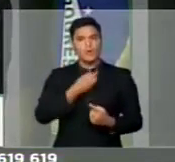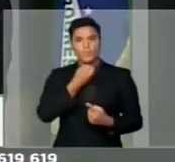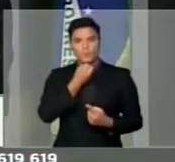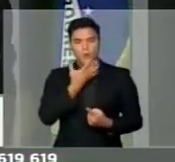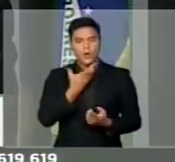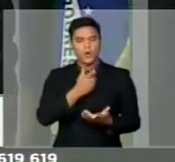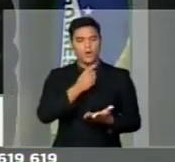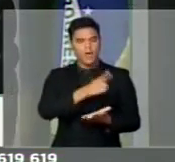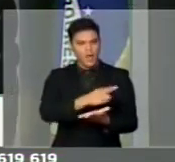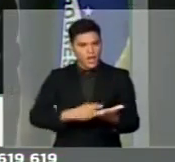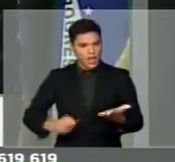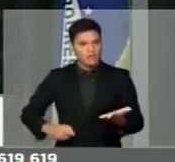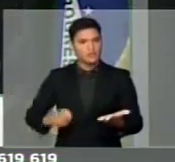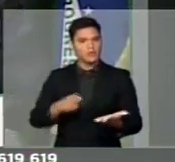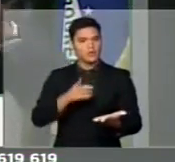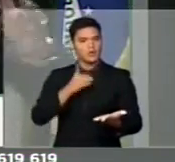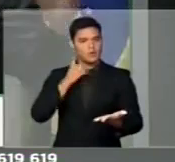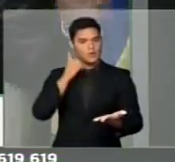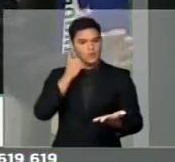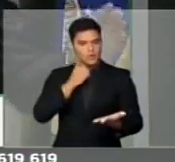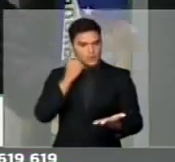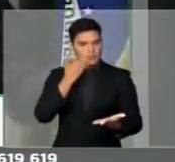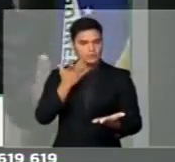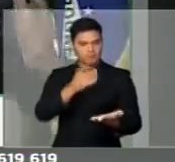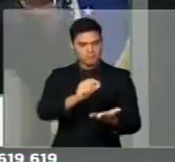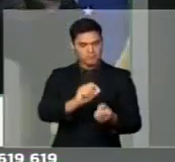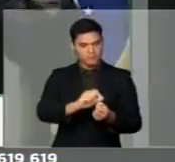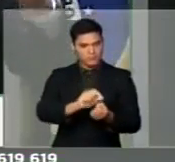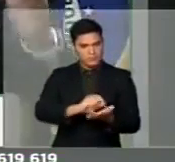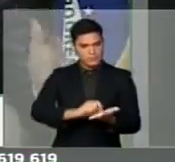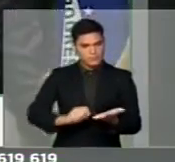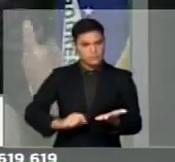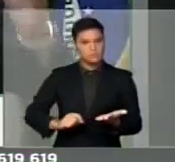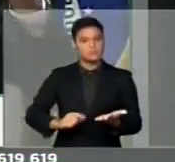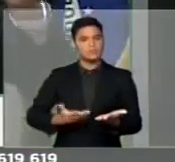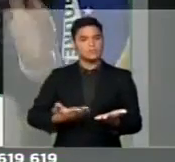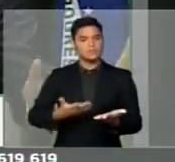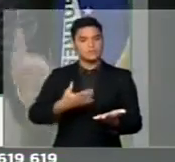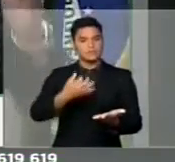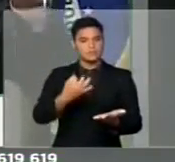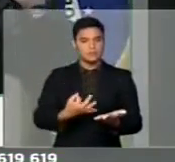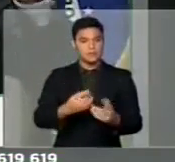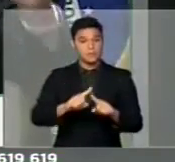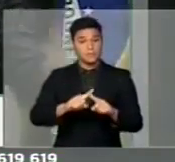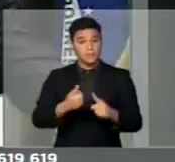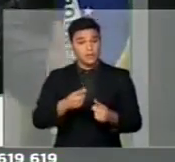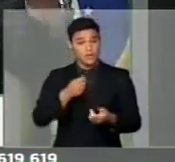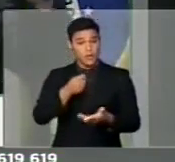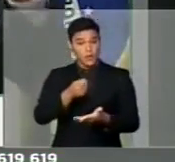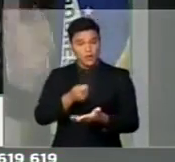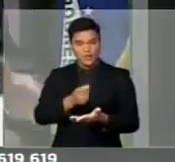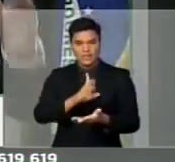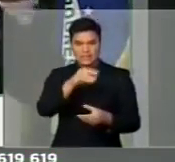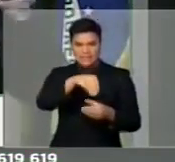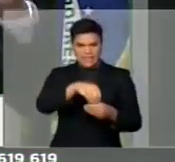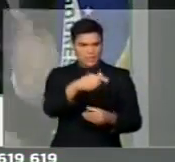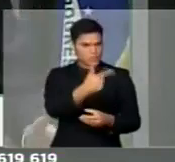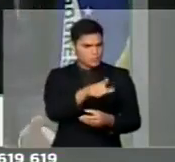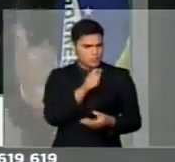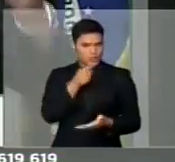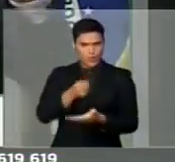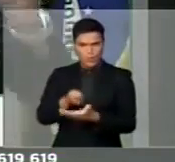relatório feito pelo deputado relator, ele não cumpria o quê? De exigir que os culpados pelos erros